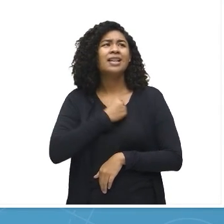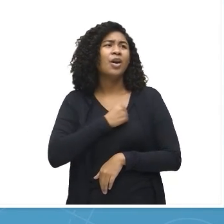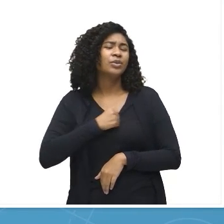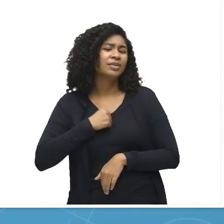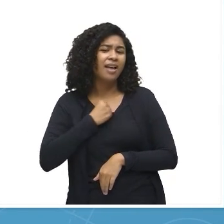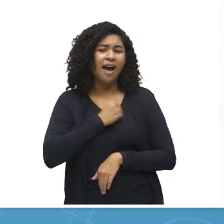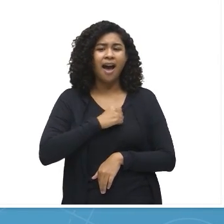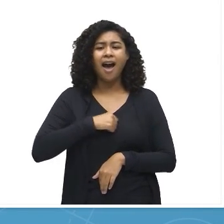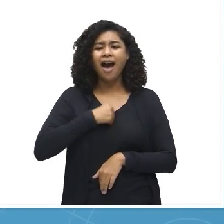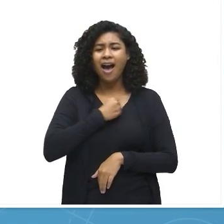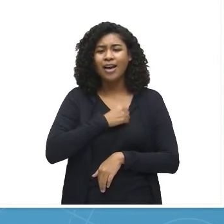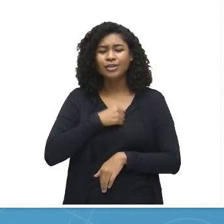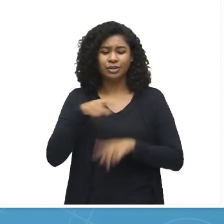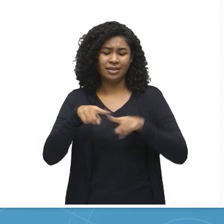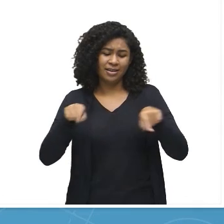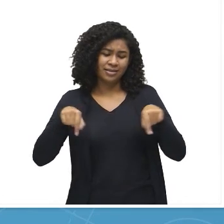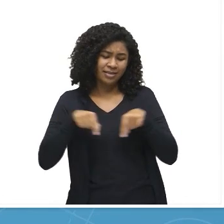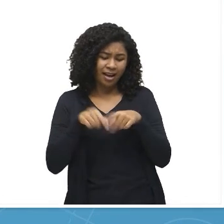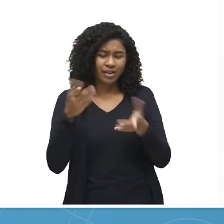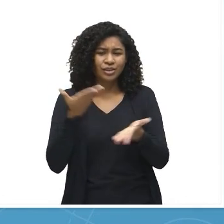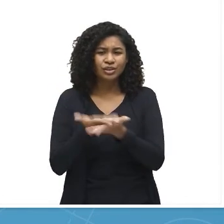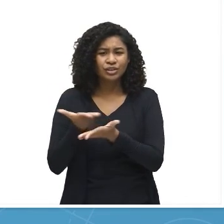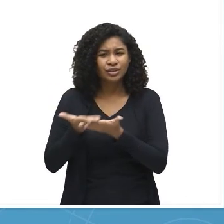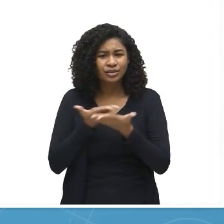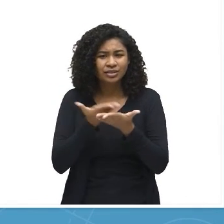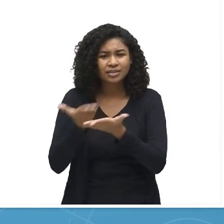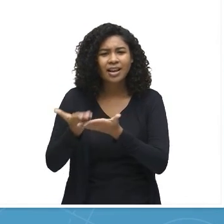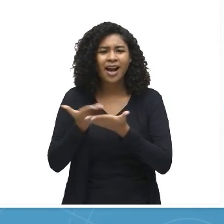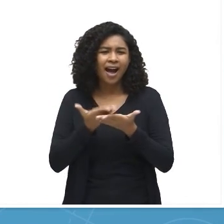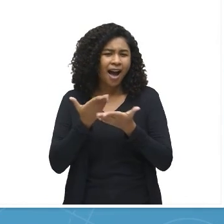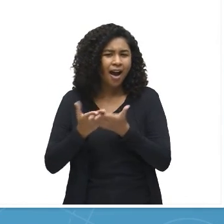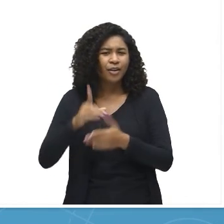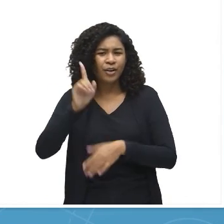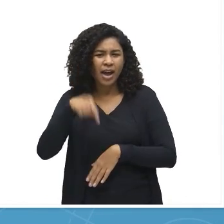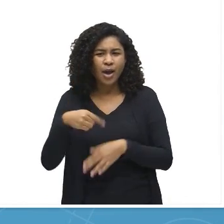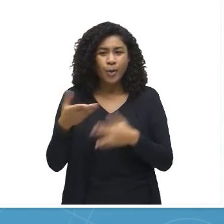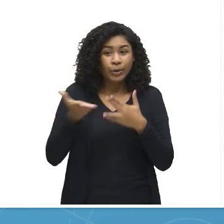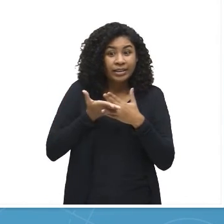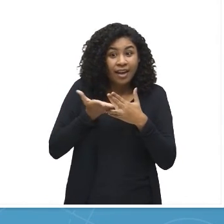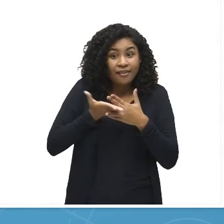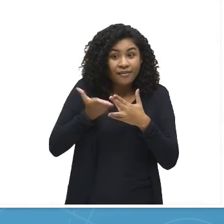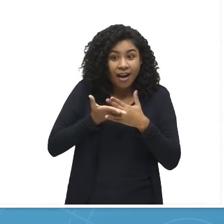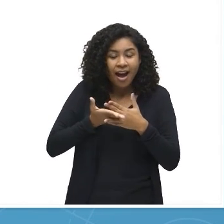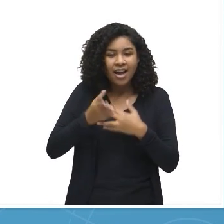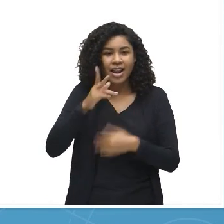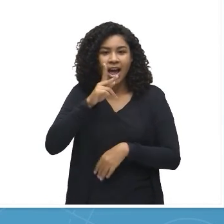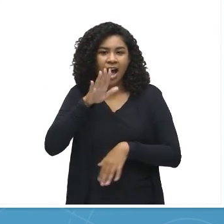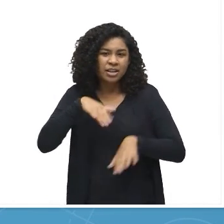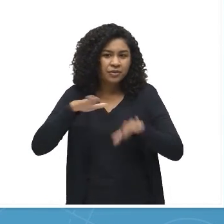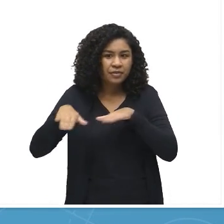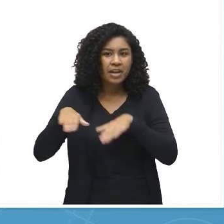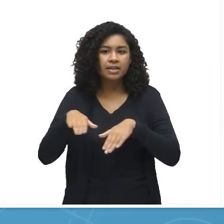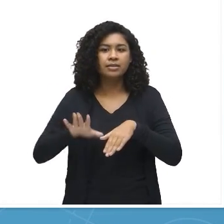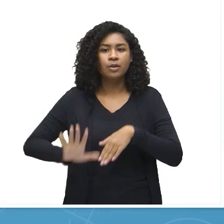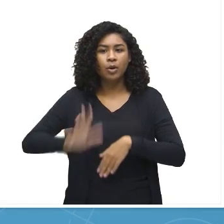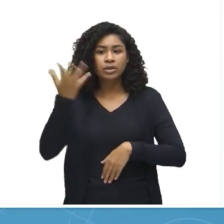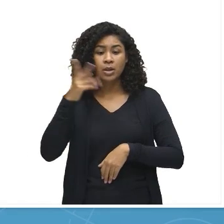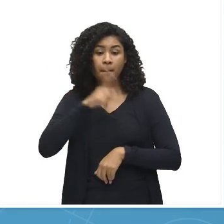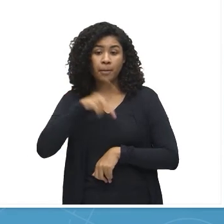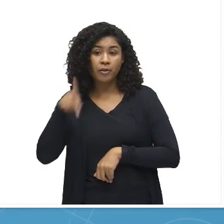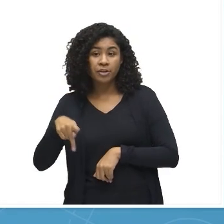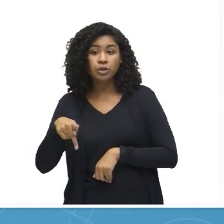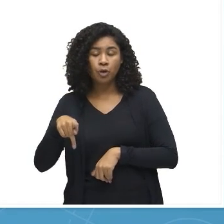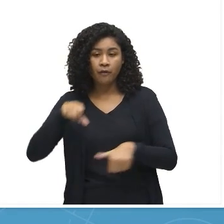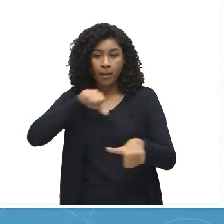desse momento da sala de aula, aquele momento que a gente tinha, né, um intervalo em que os professores estão, em que a gente está trocando